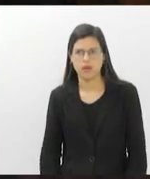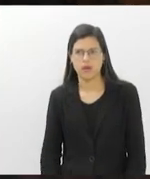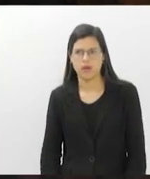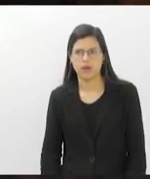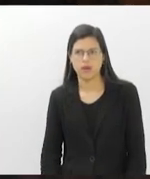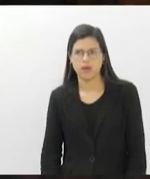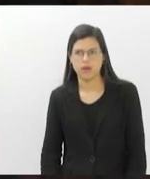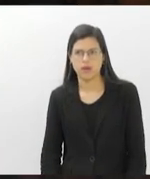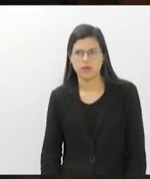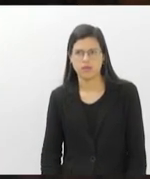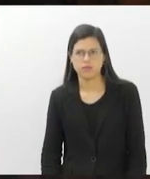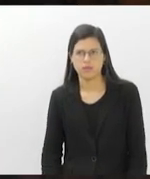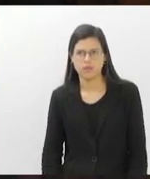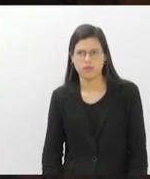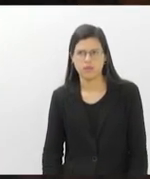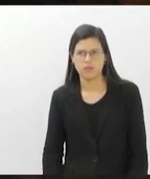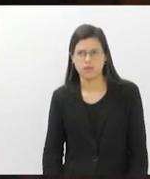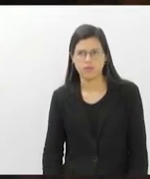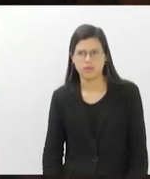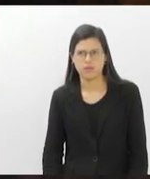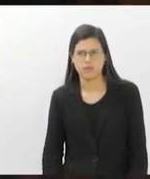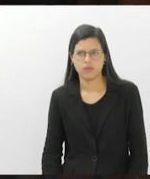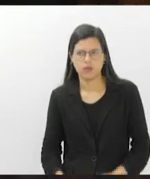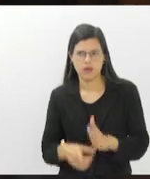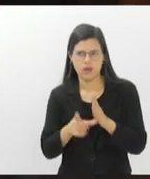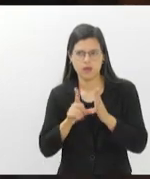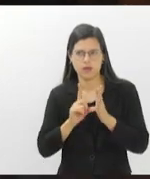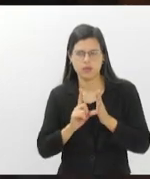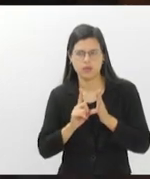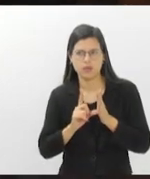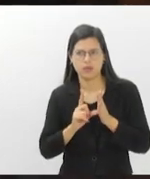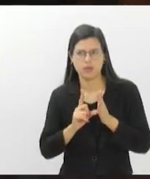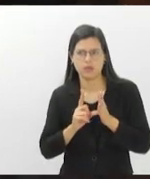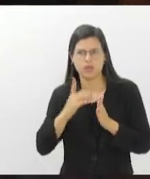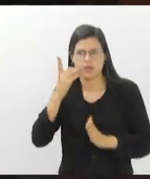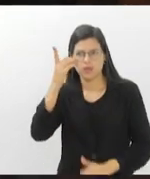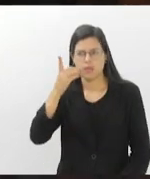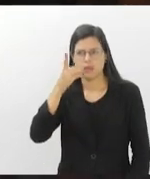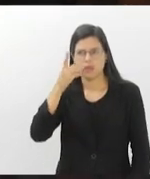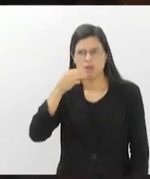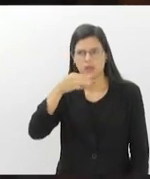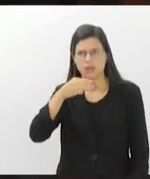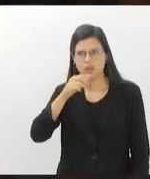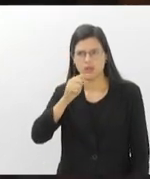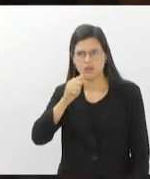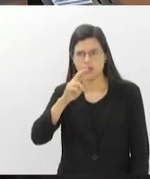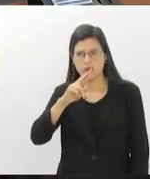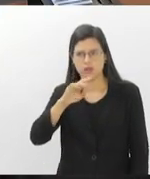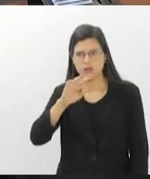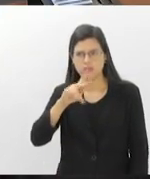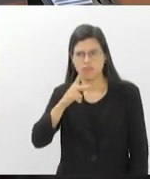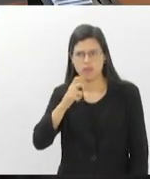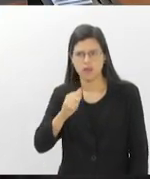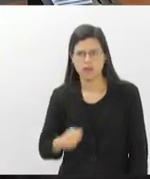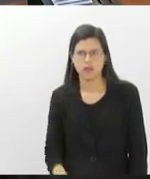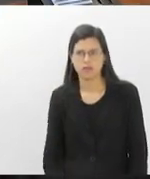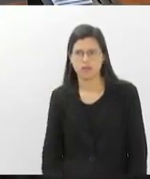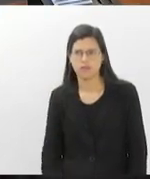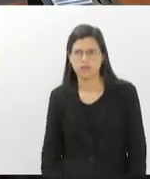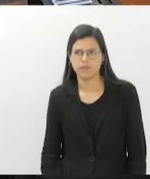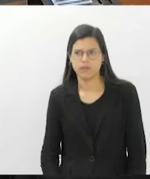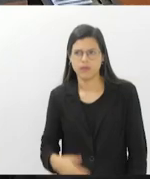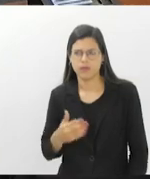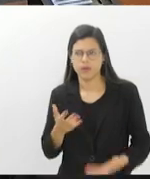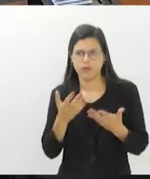tratar na ordem do dia, antes, porém, deputada Marta Rocha. Eu queria pedir para o deputado Luiz